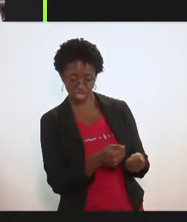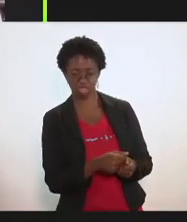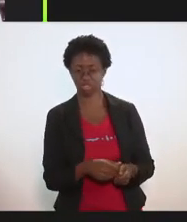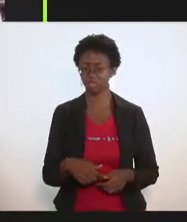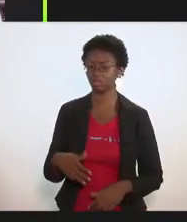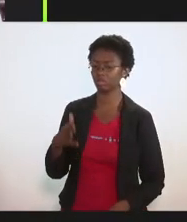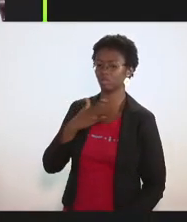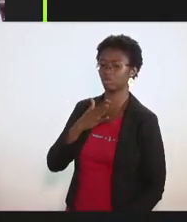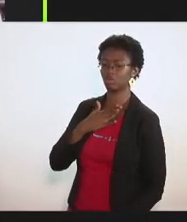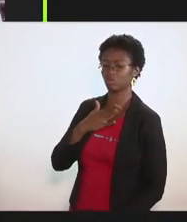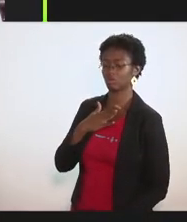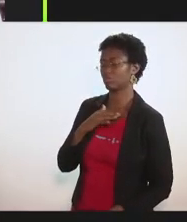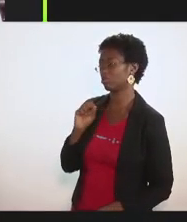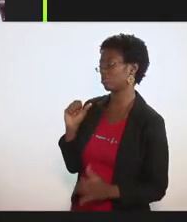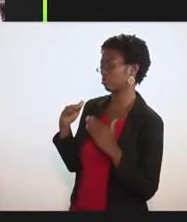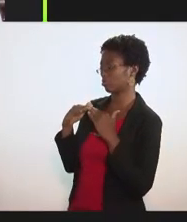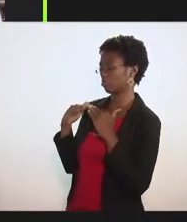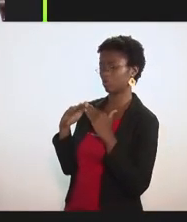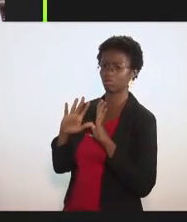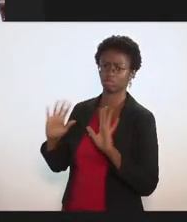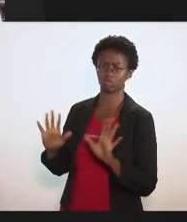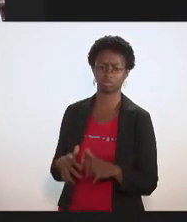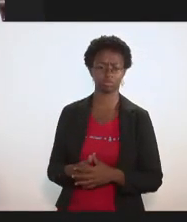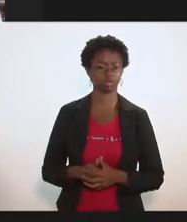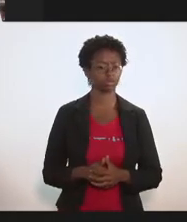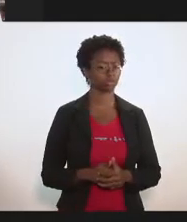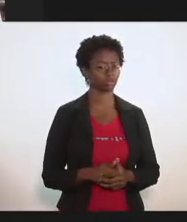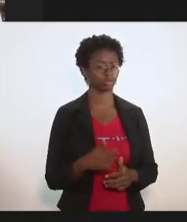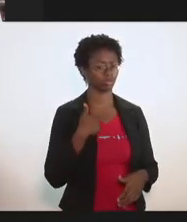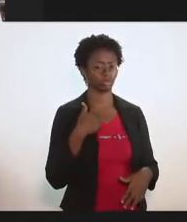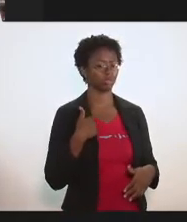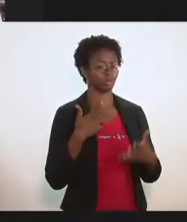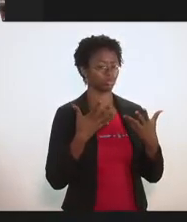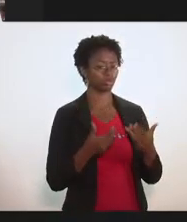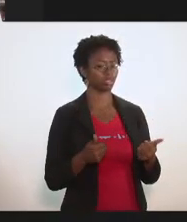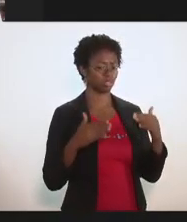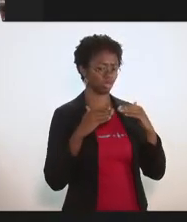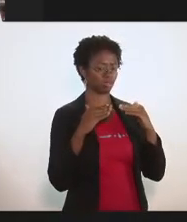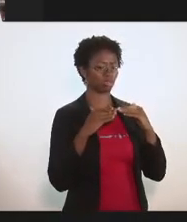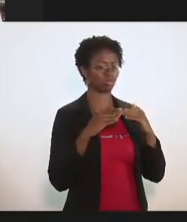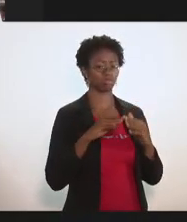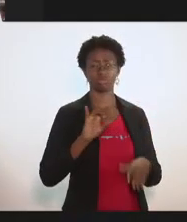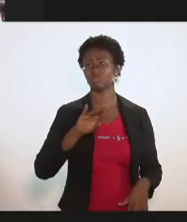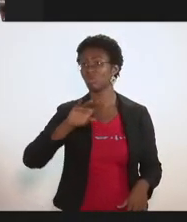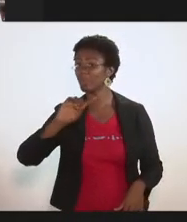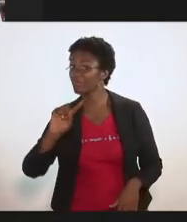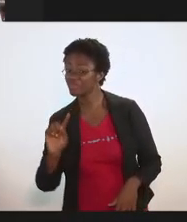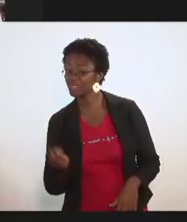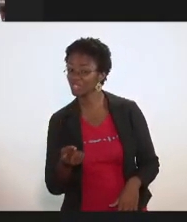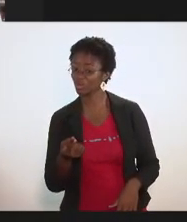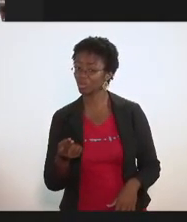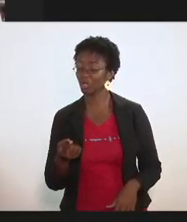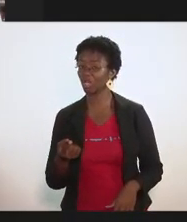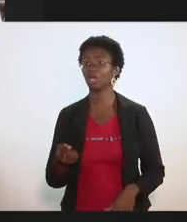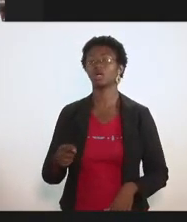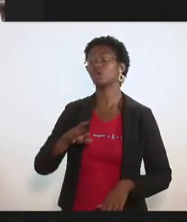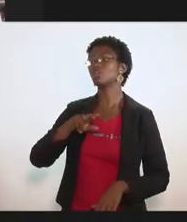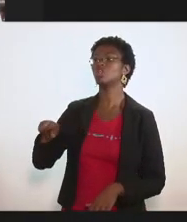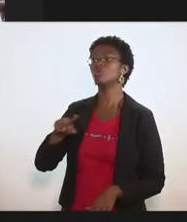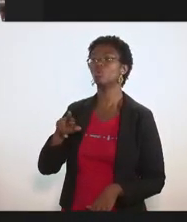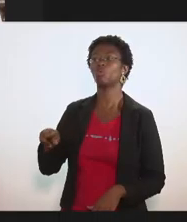determina a lei dos decibéis. Então, significaria que elas podem diminuir. Se houver acordo com isso, eu